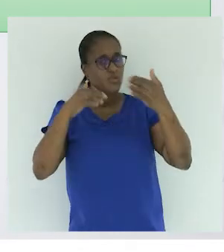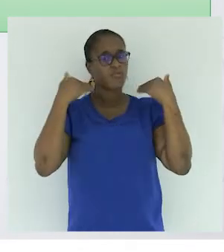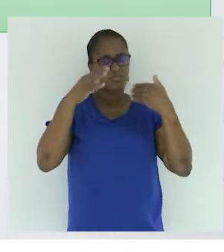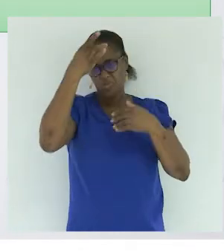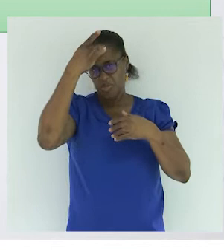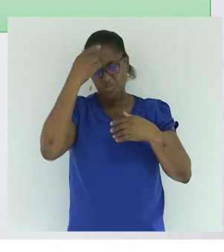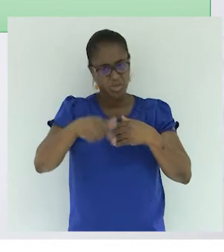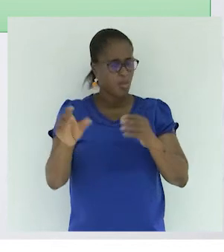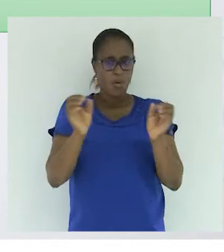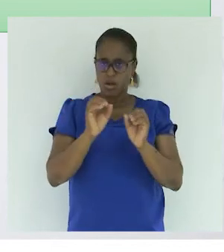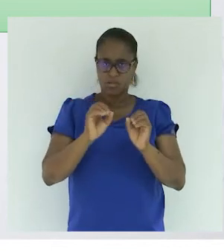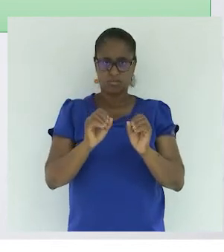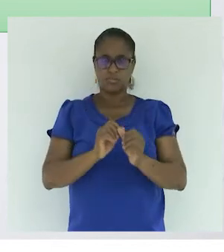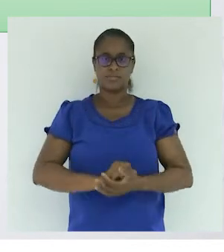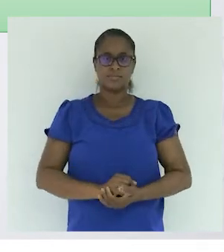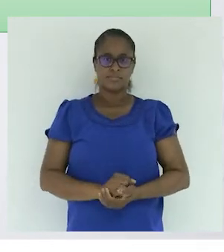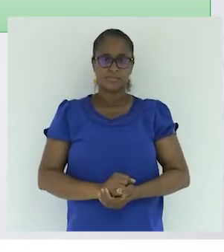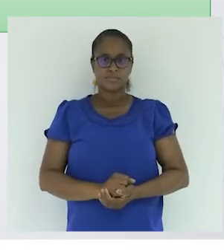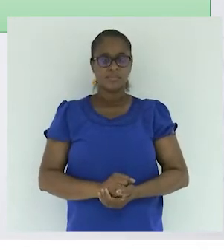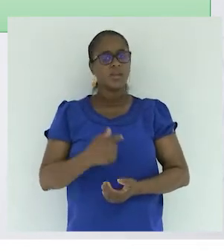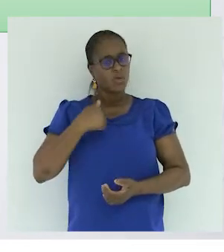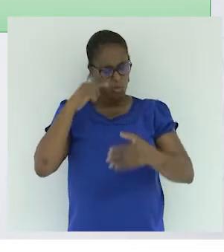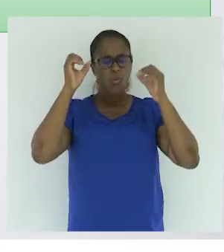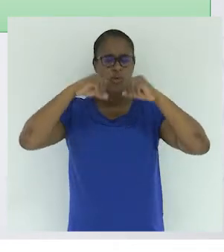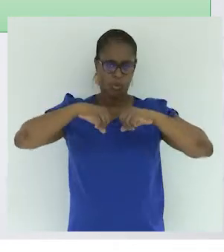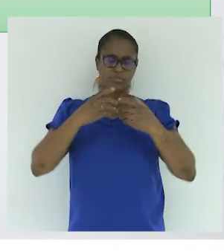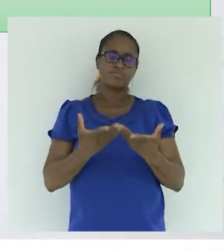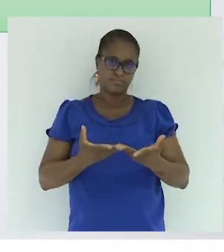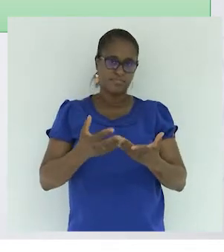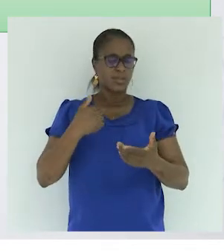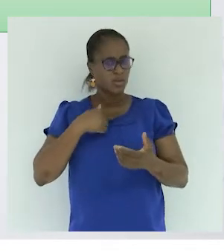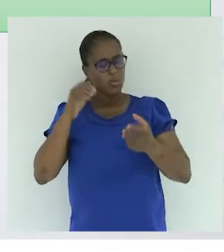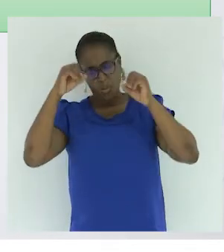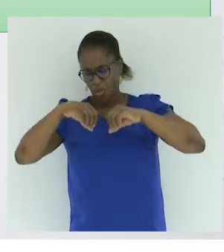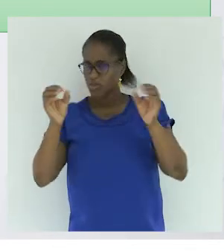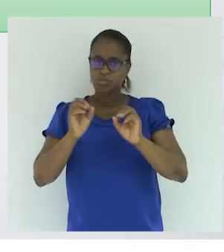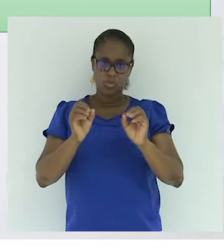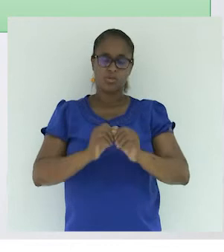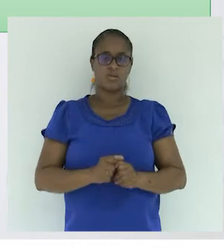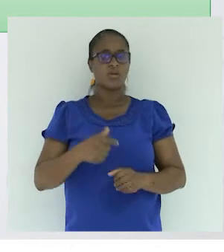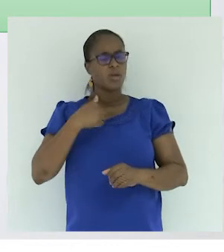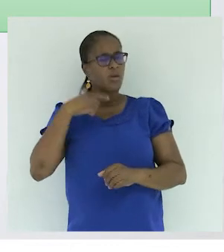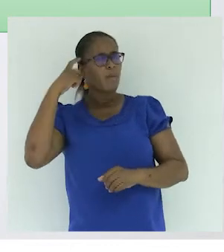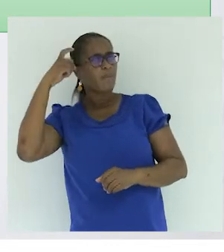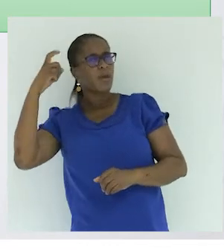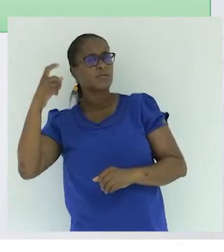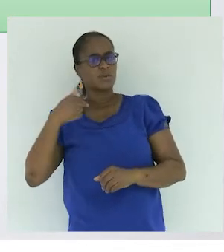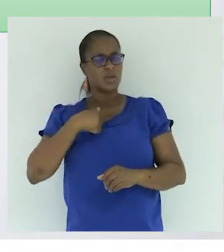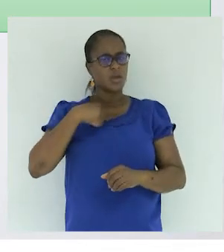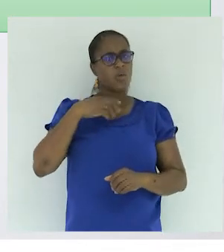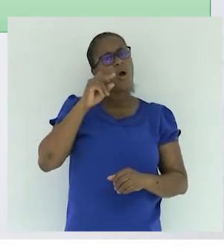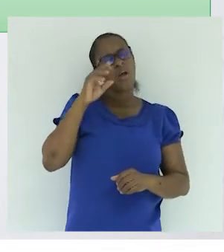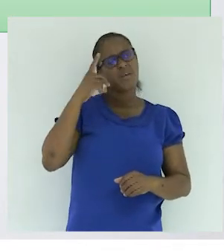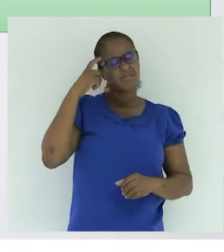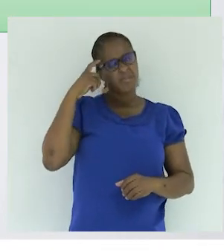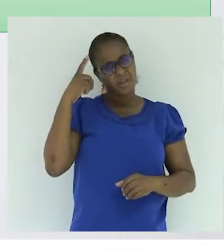contém opiniões. Eu concordo, eu não concordo, eu penso, eu acho. Não,